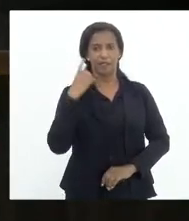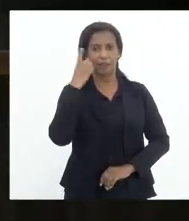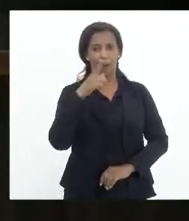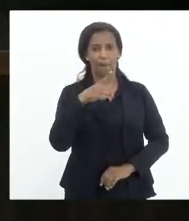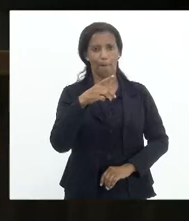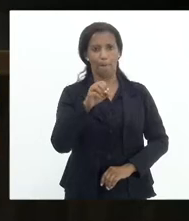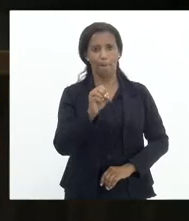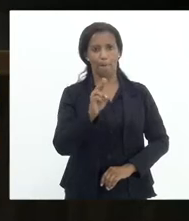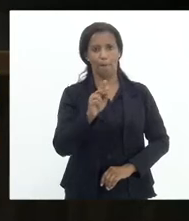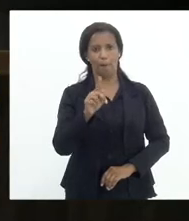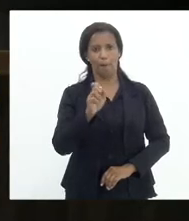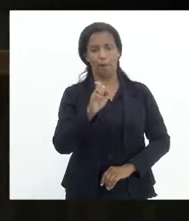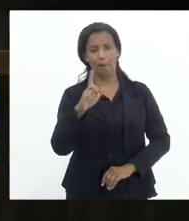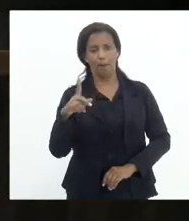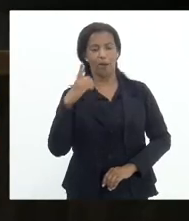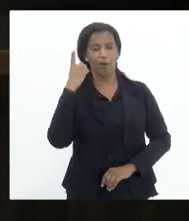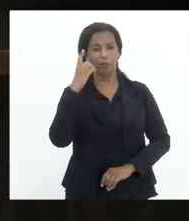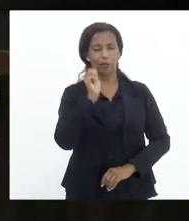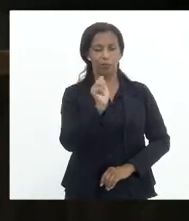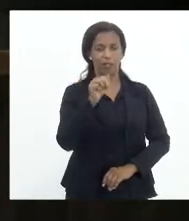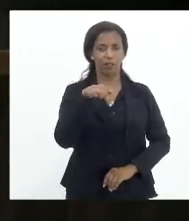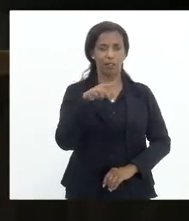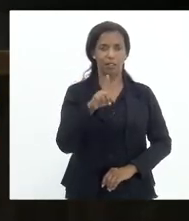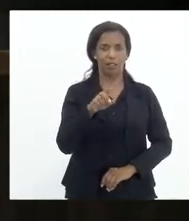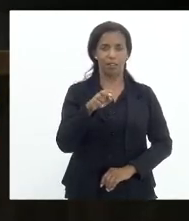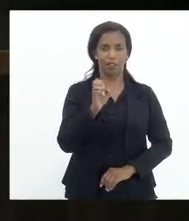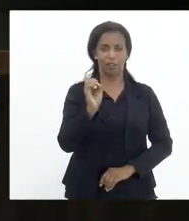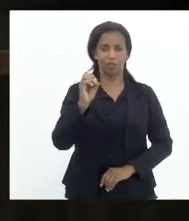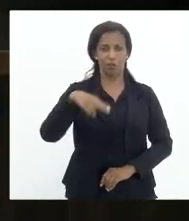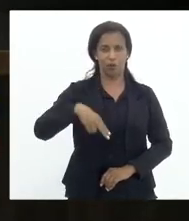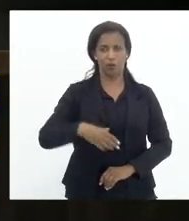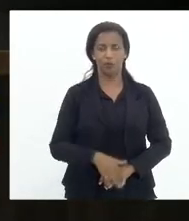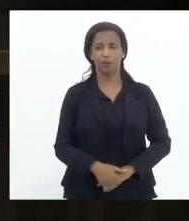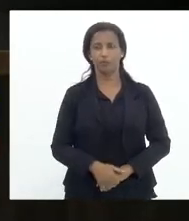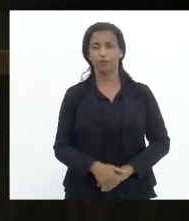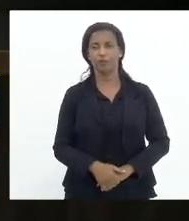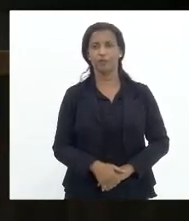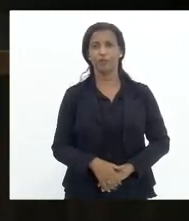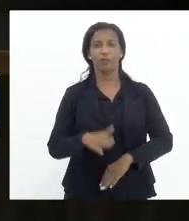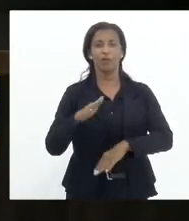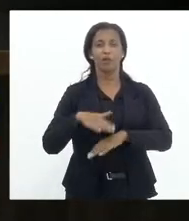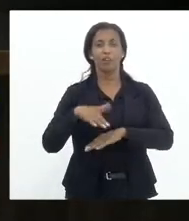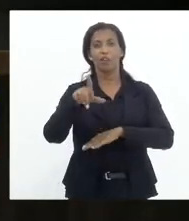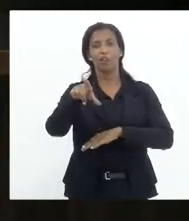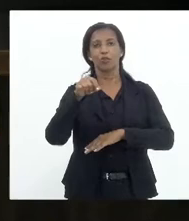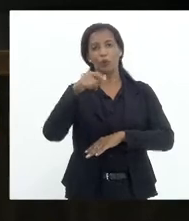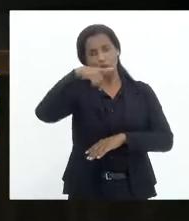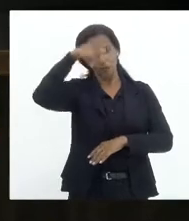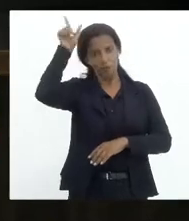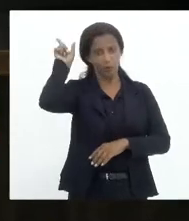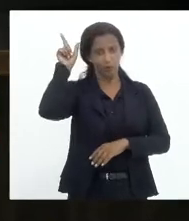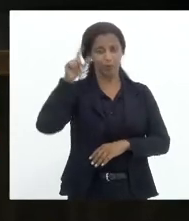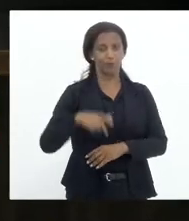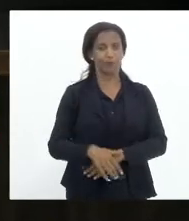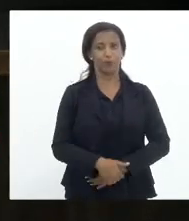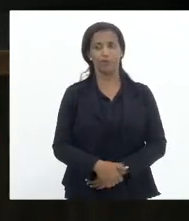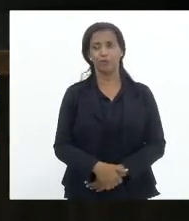Deputado Anderson Moraes presidência por indicação da presença do deputado Luiz Paulo